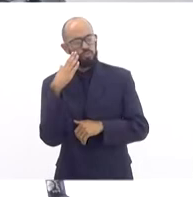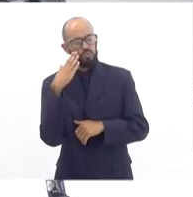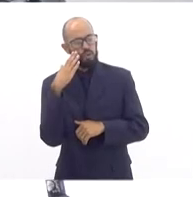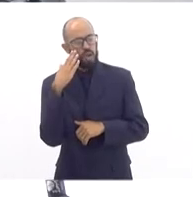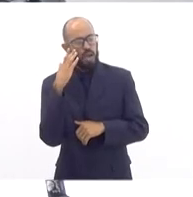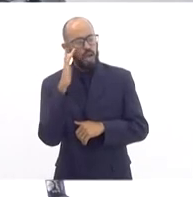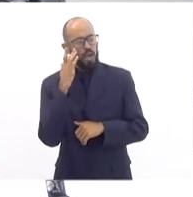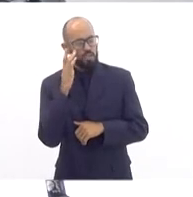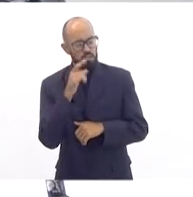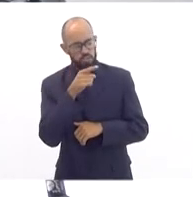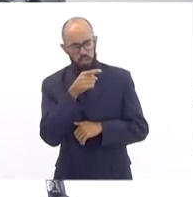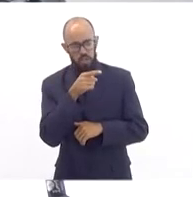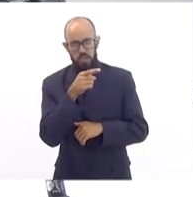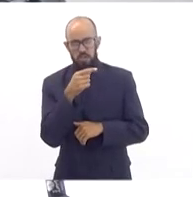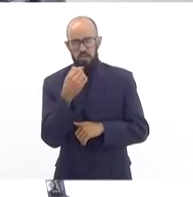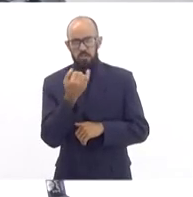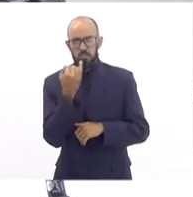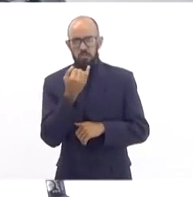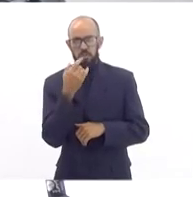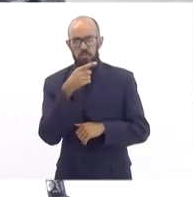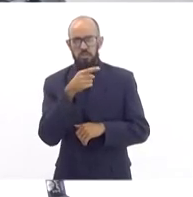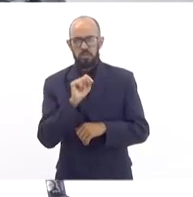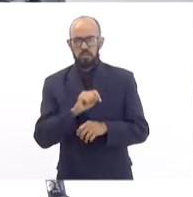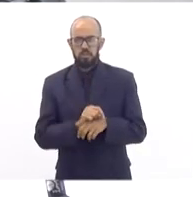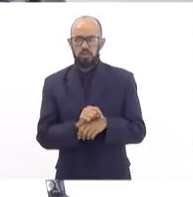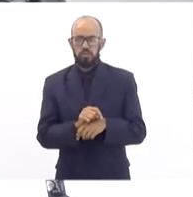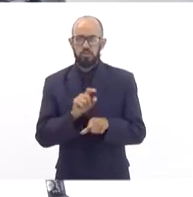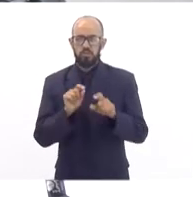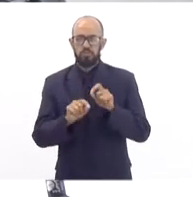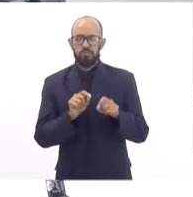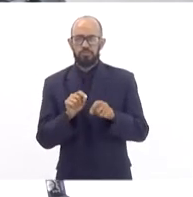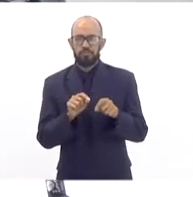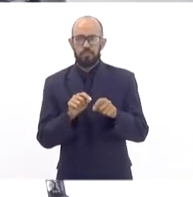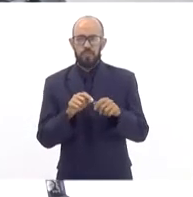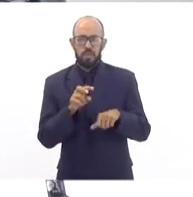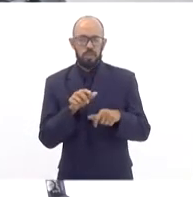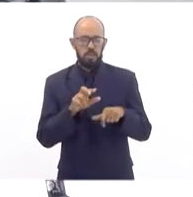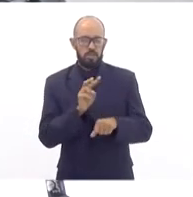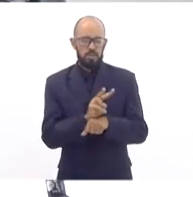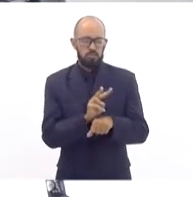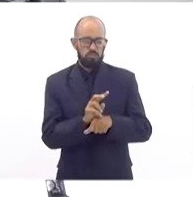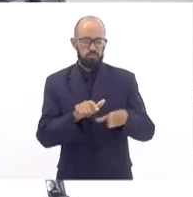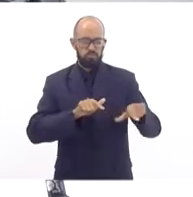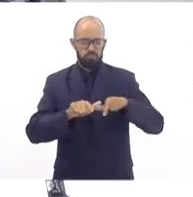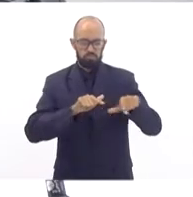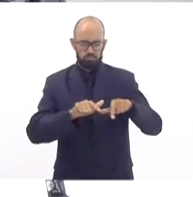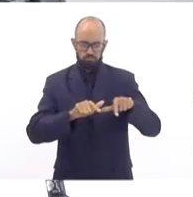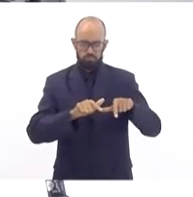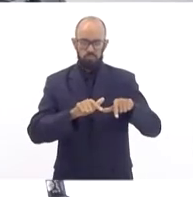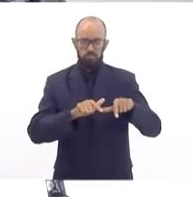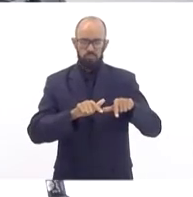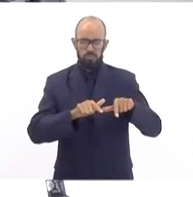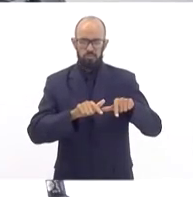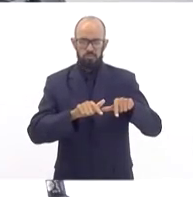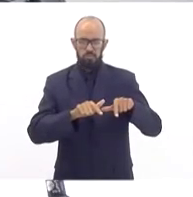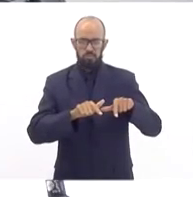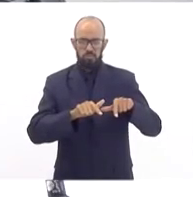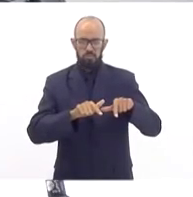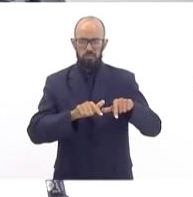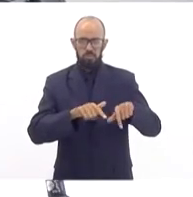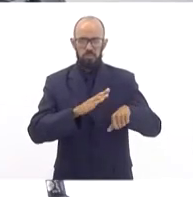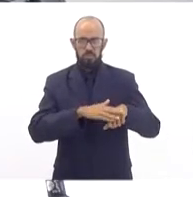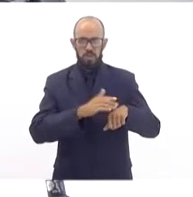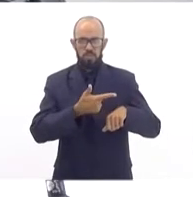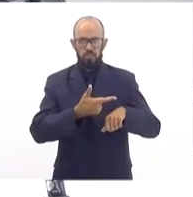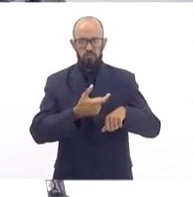como gestora de transportes, que essa concessão tenha sido renovada por mais 25 anos, na metade da sua